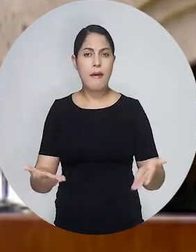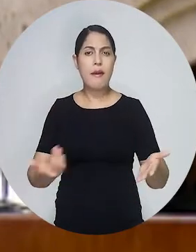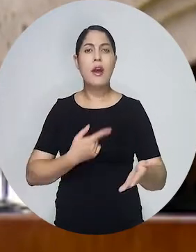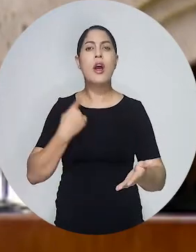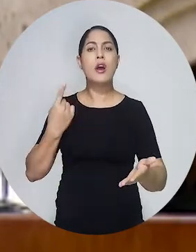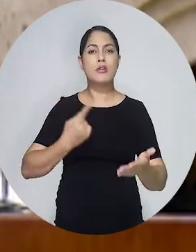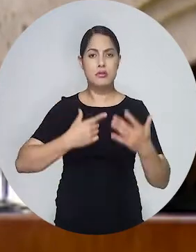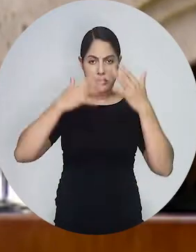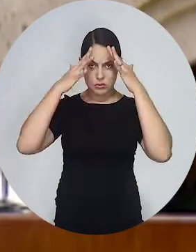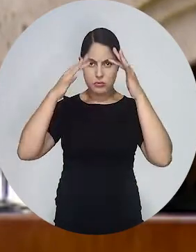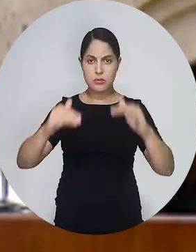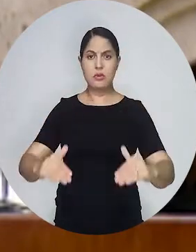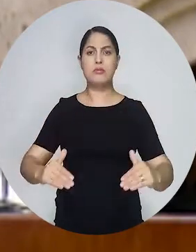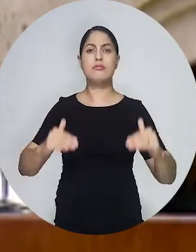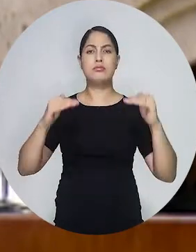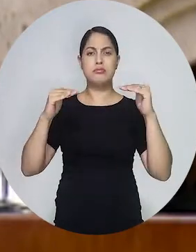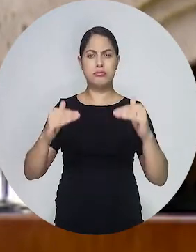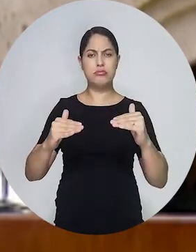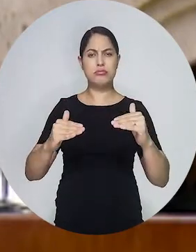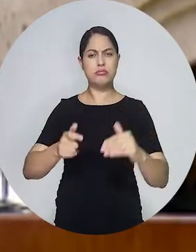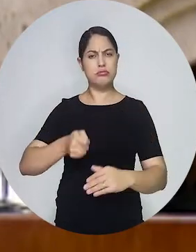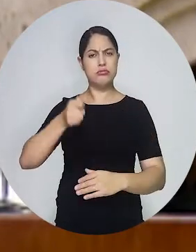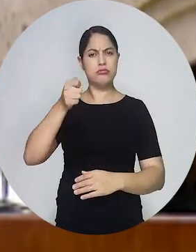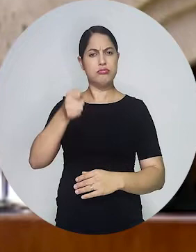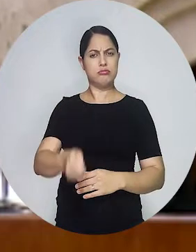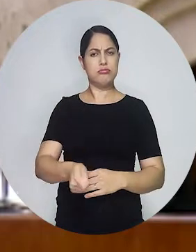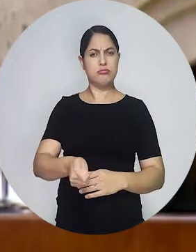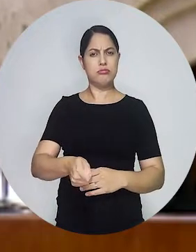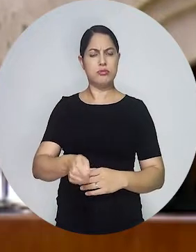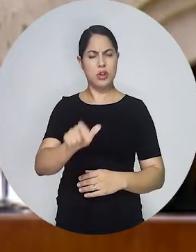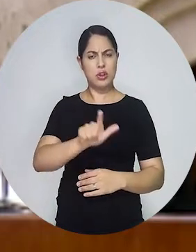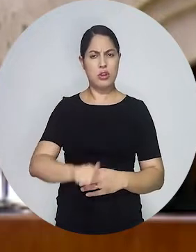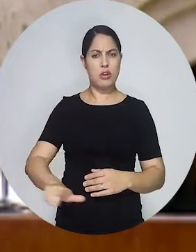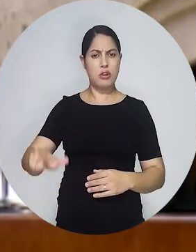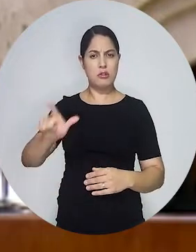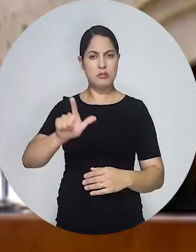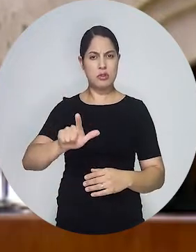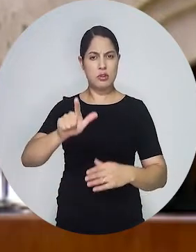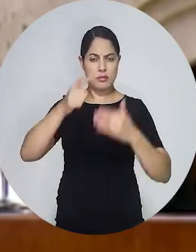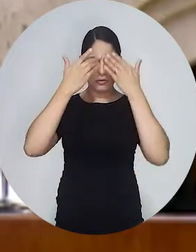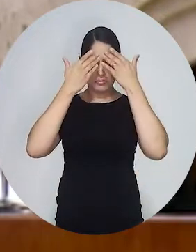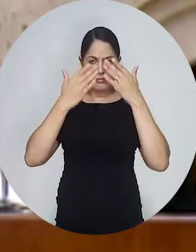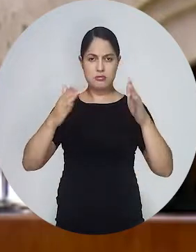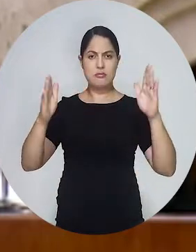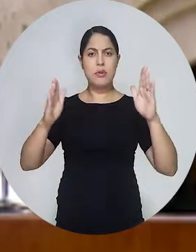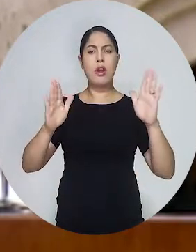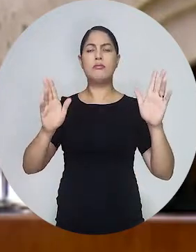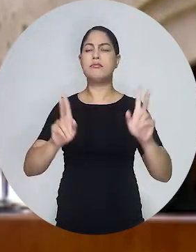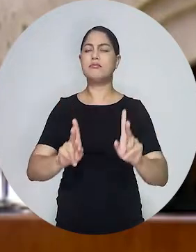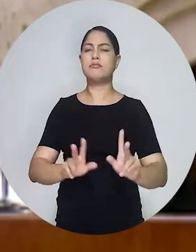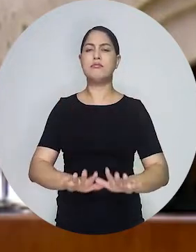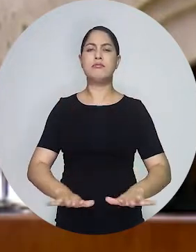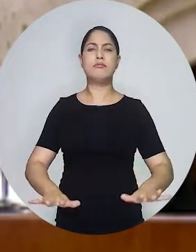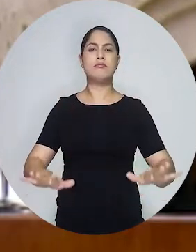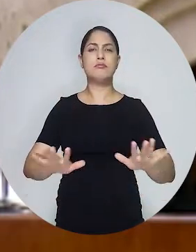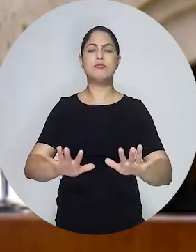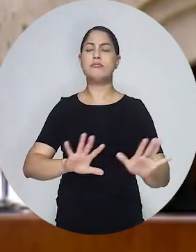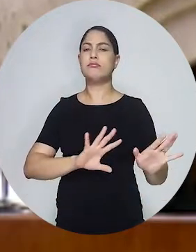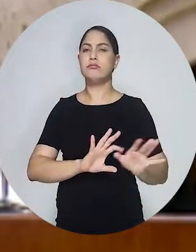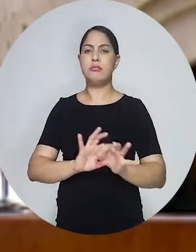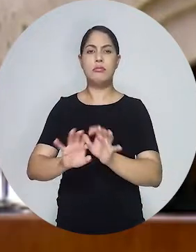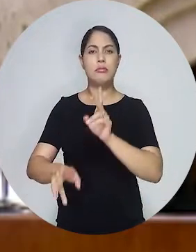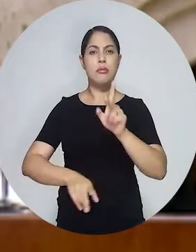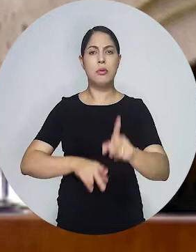Corte permanecesse com voz firme, lúcida e serena dos